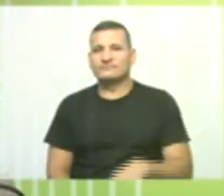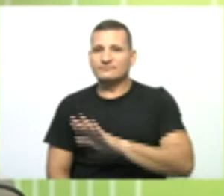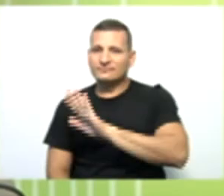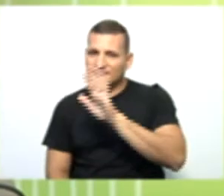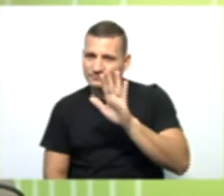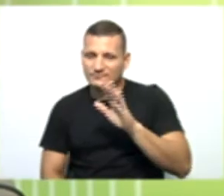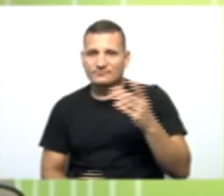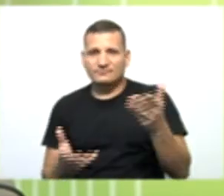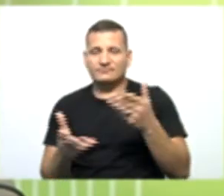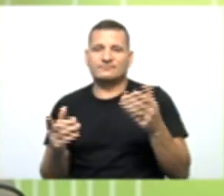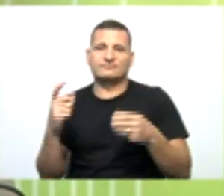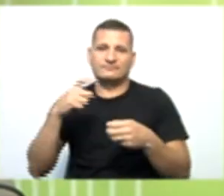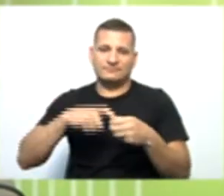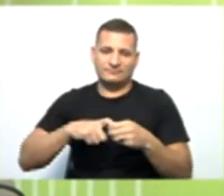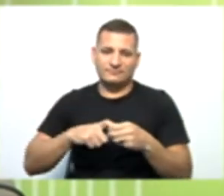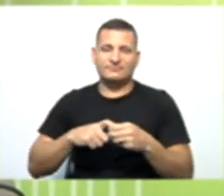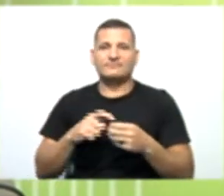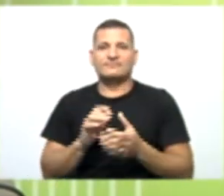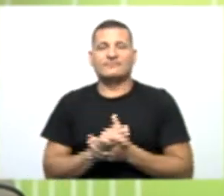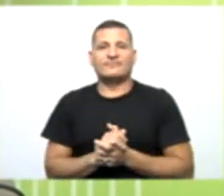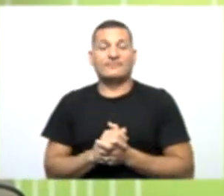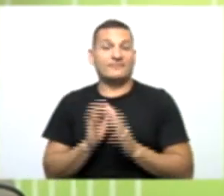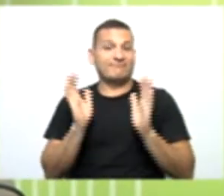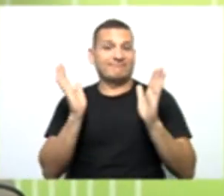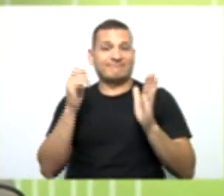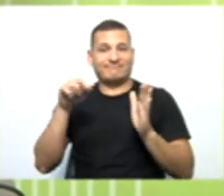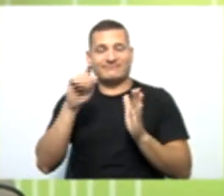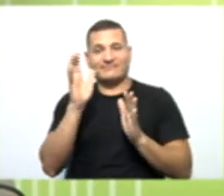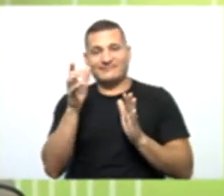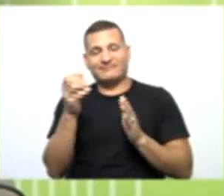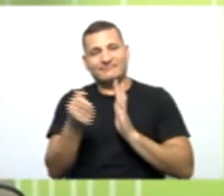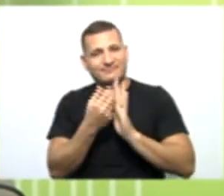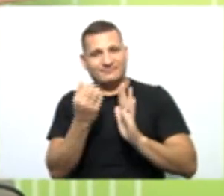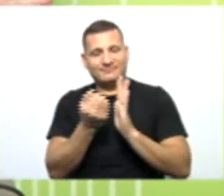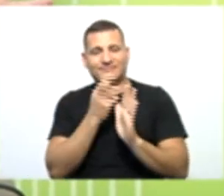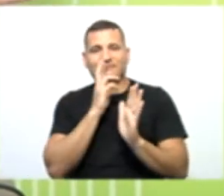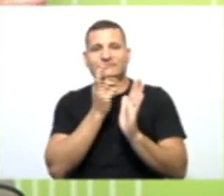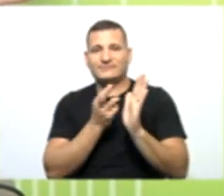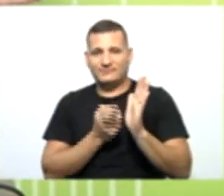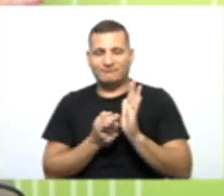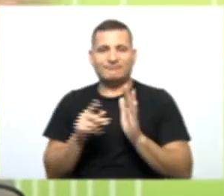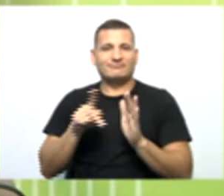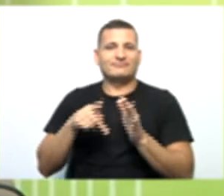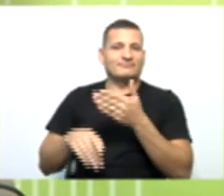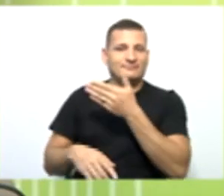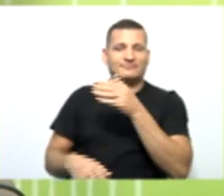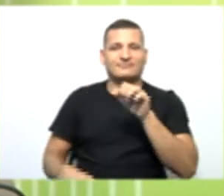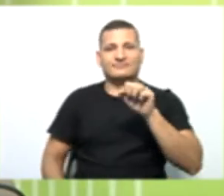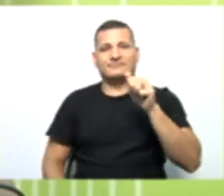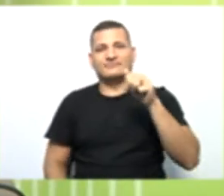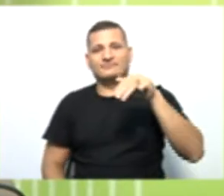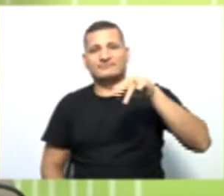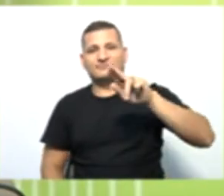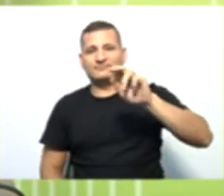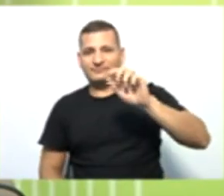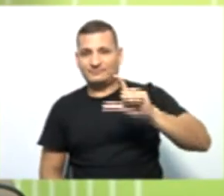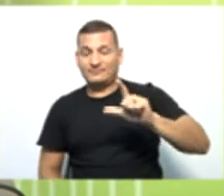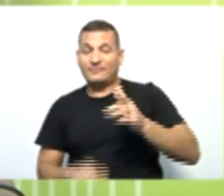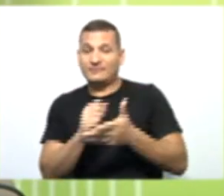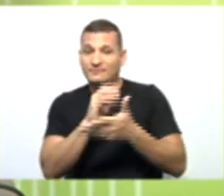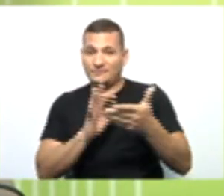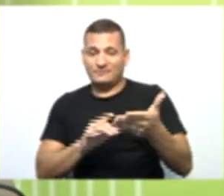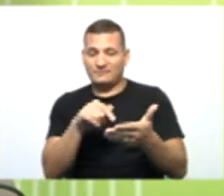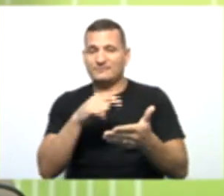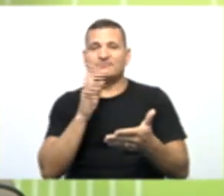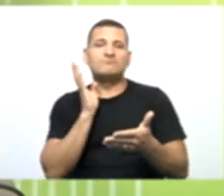Olá, voltamos. Tomara que vocês já estejam enviando as respostas aqui para o professor Samuel. A nossa atividade está muito